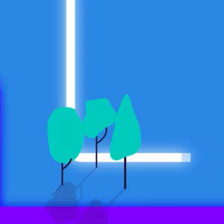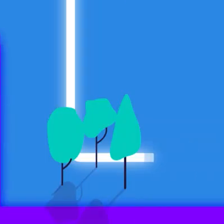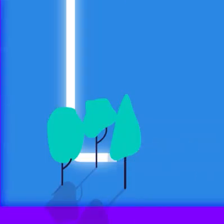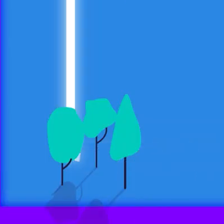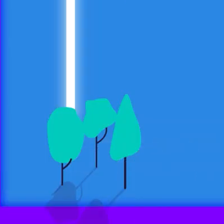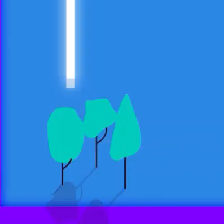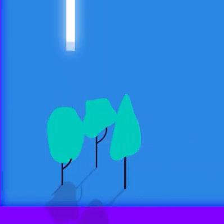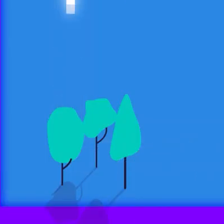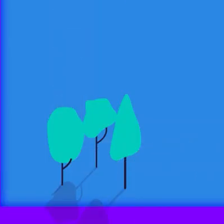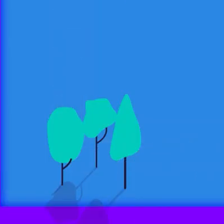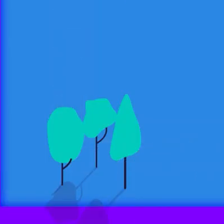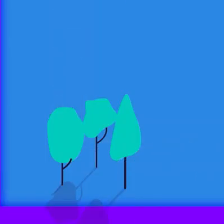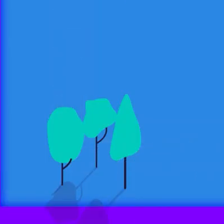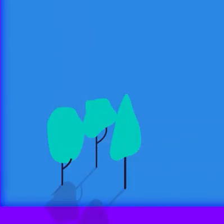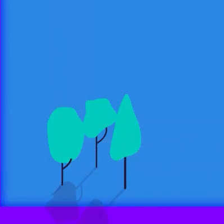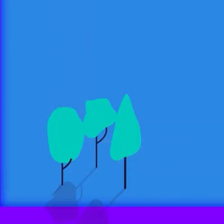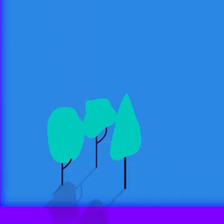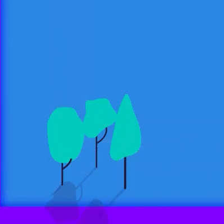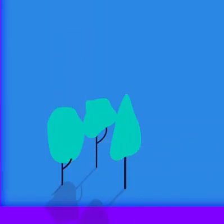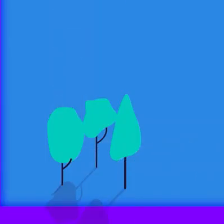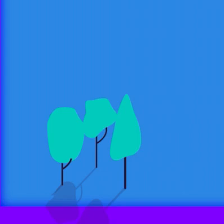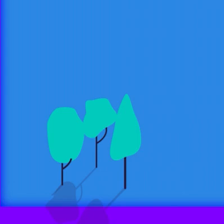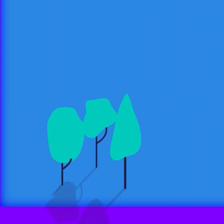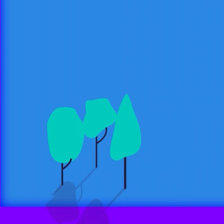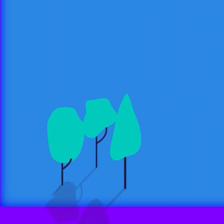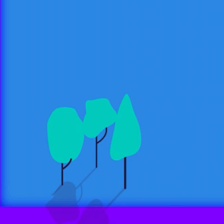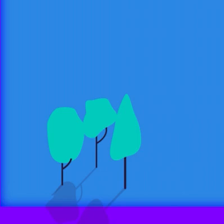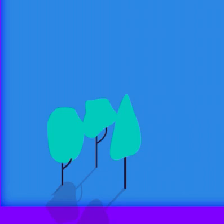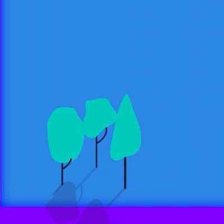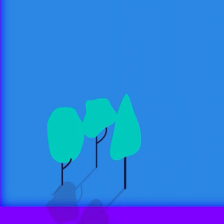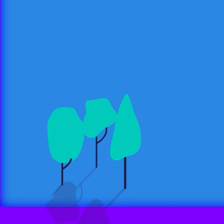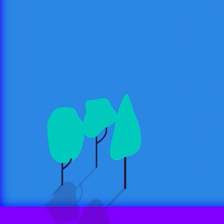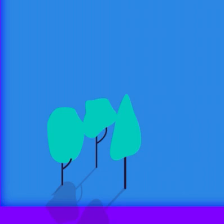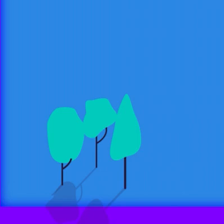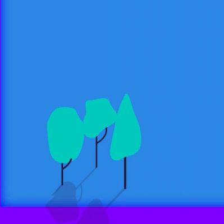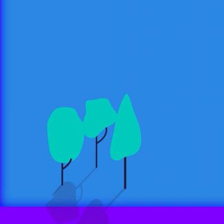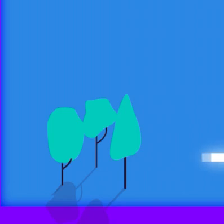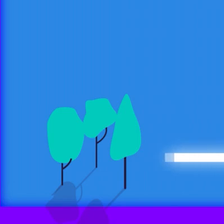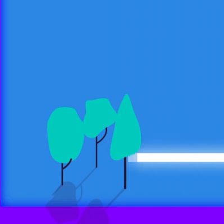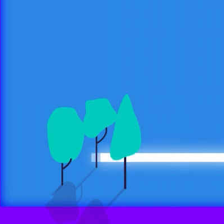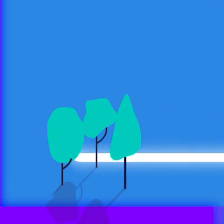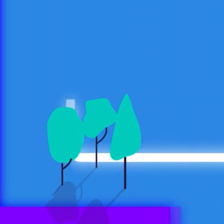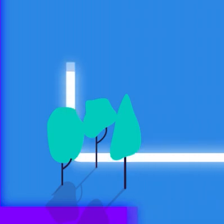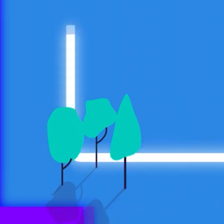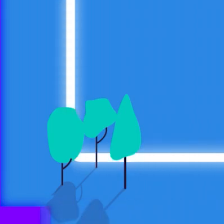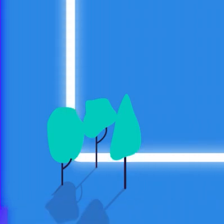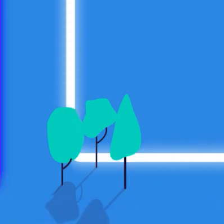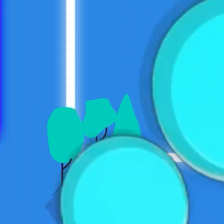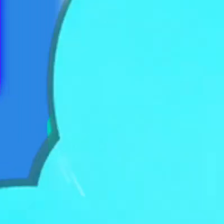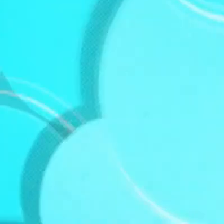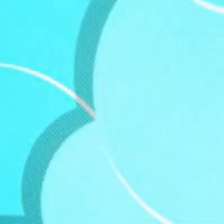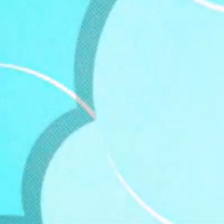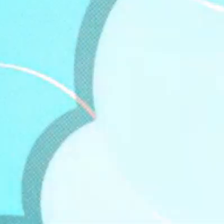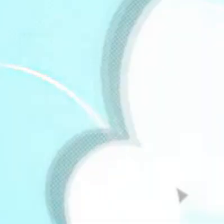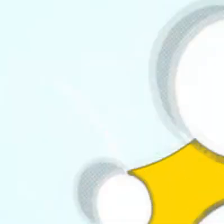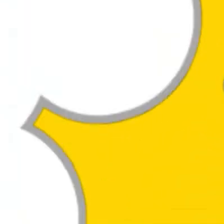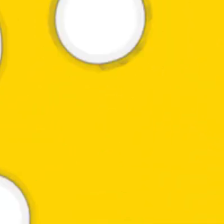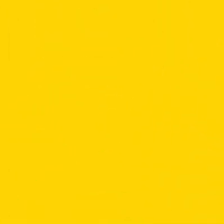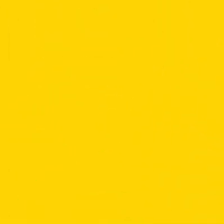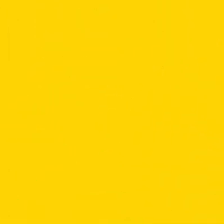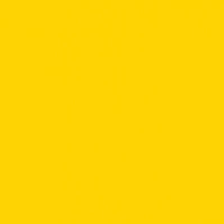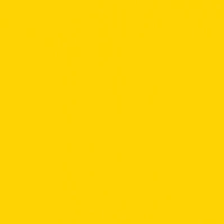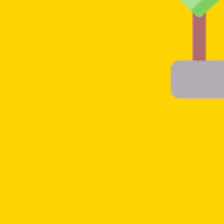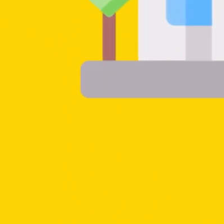Você sabia que quando diagnosticado cedo, o câncer infanto-juvenil tem até 95% de chance de cura?